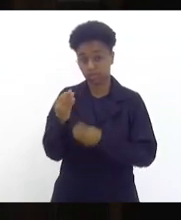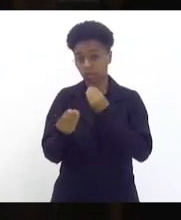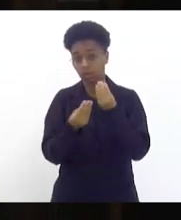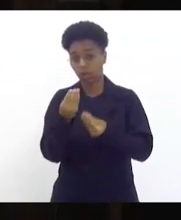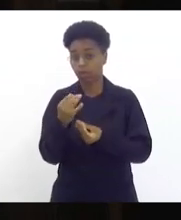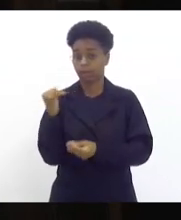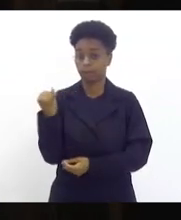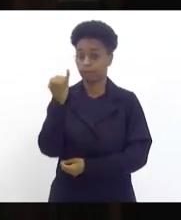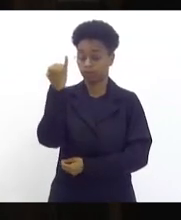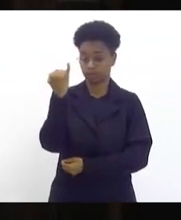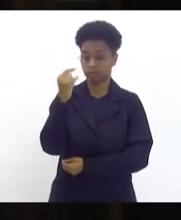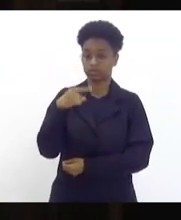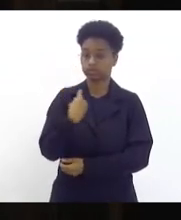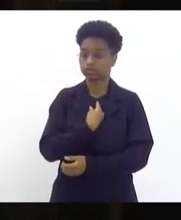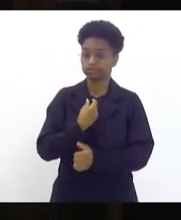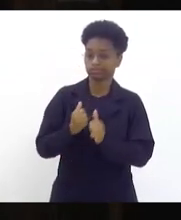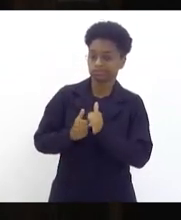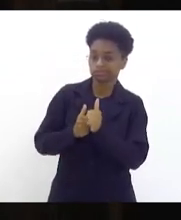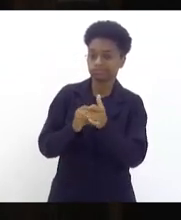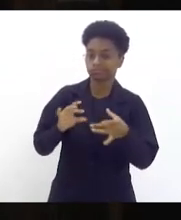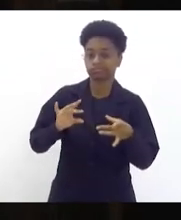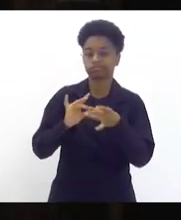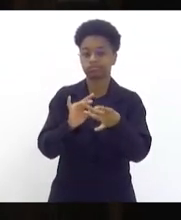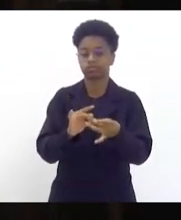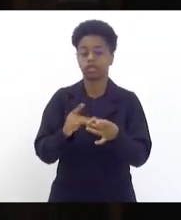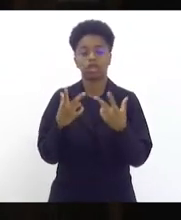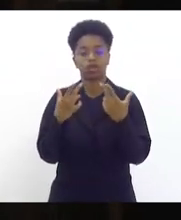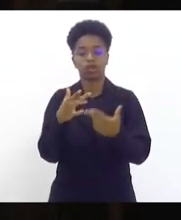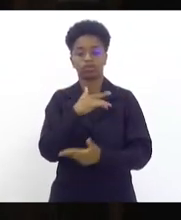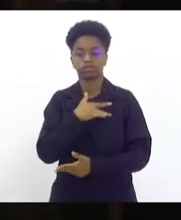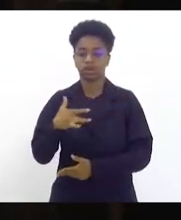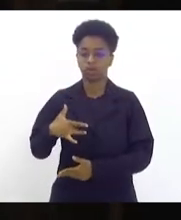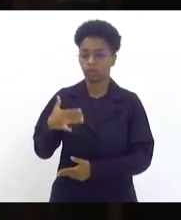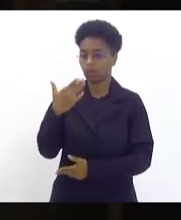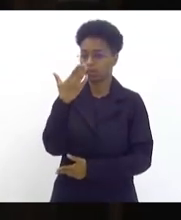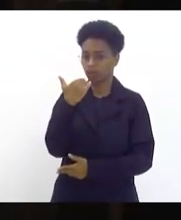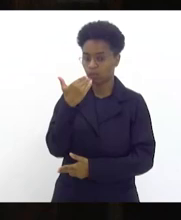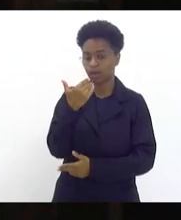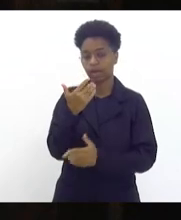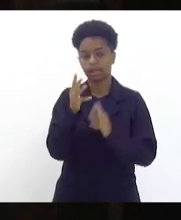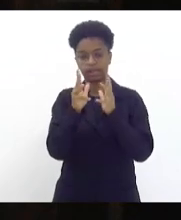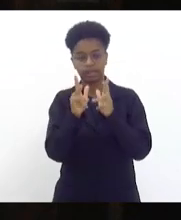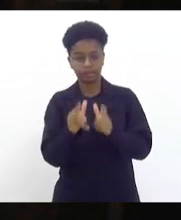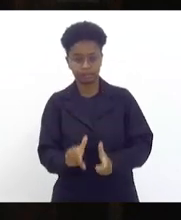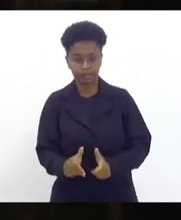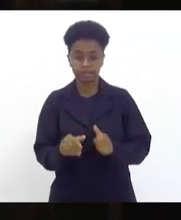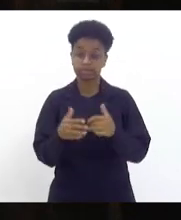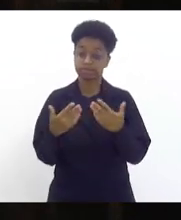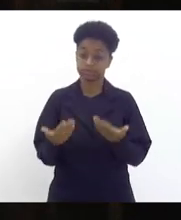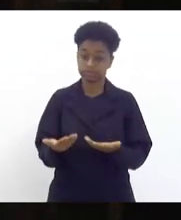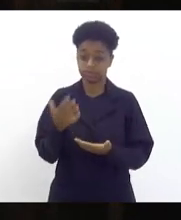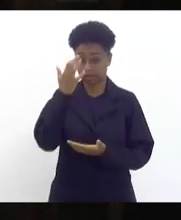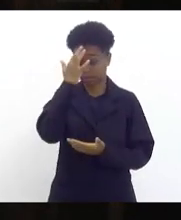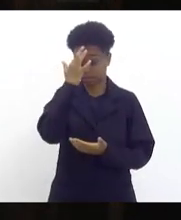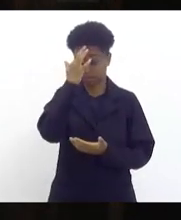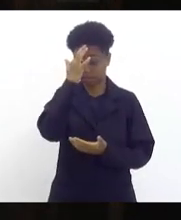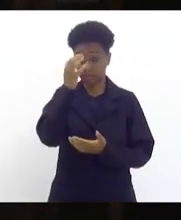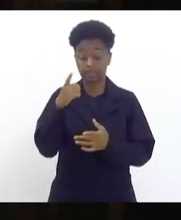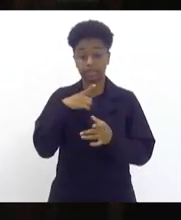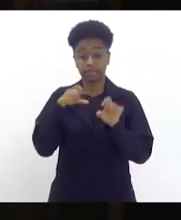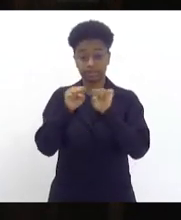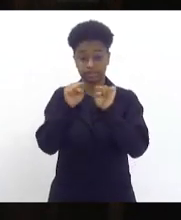nós caminharmos juntos como a saúde alimentação ou saneamento então assim é um ato sistema